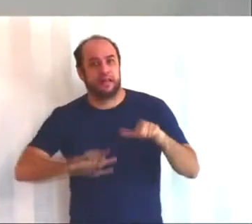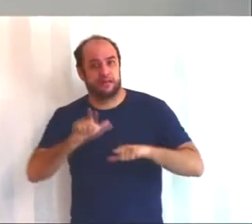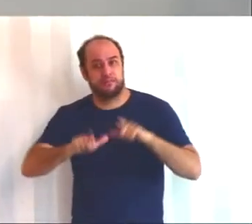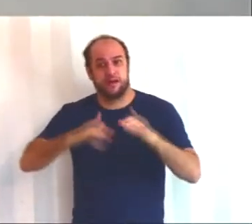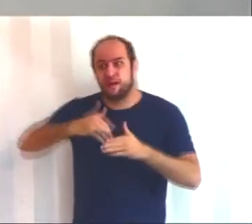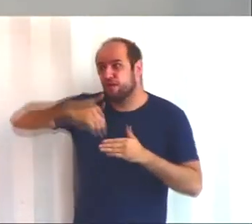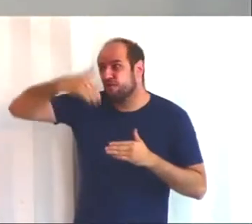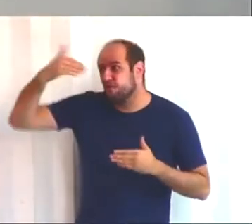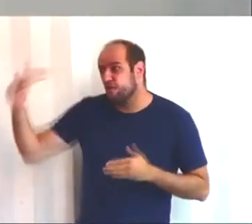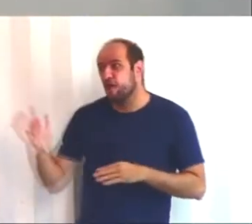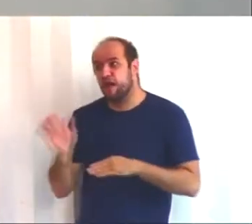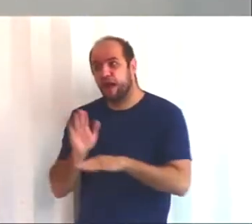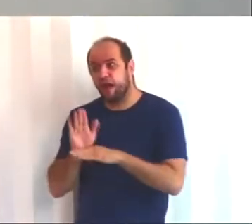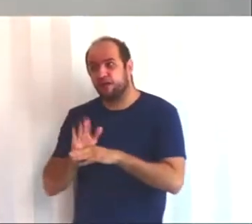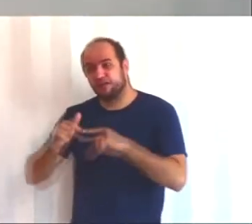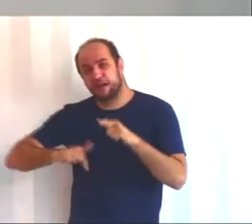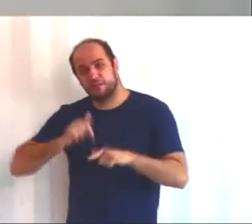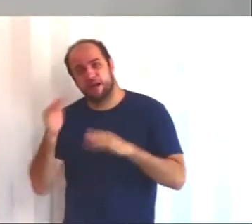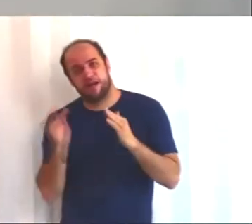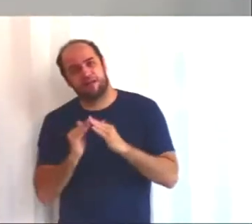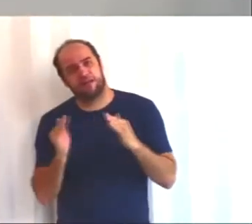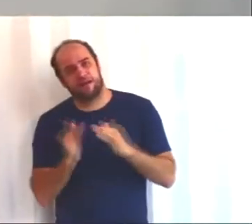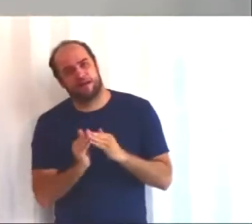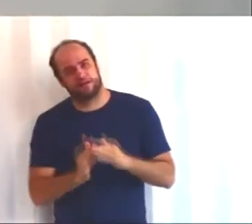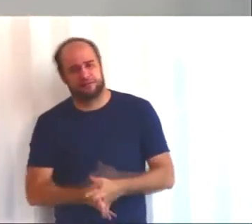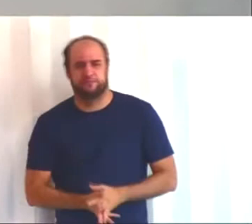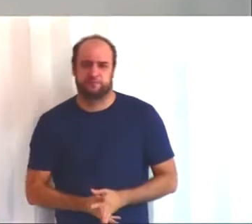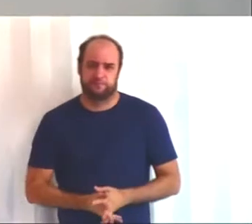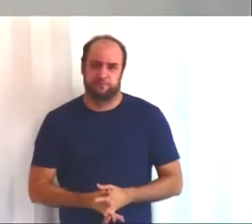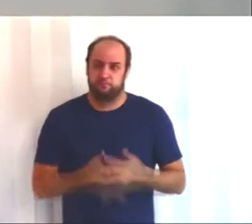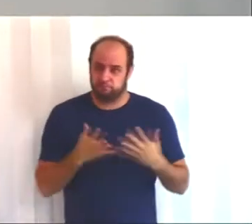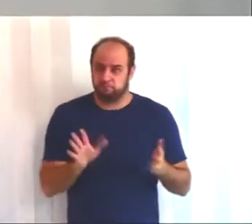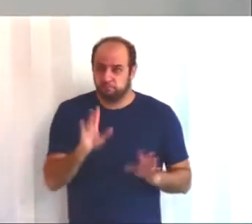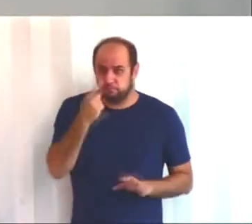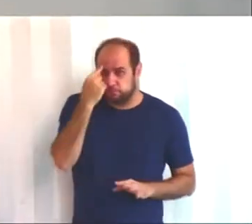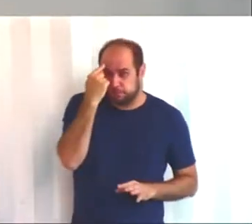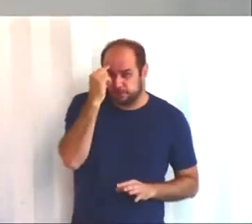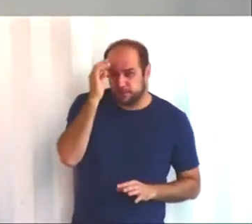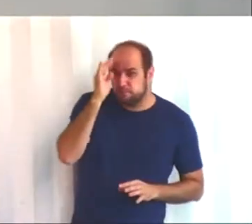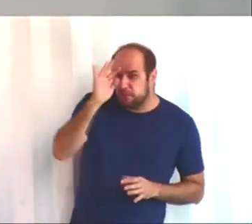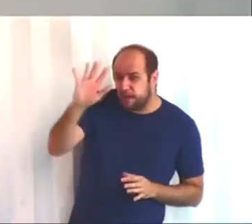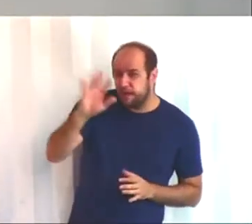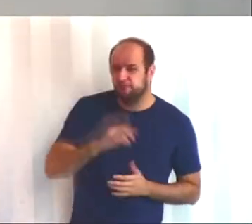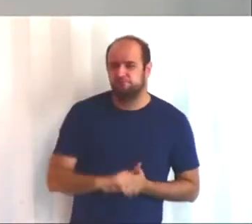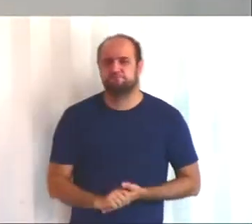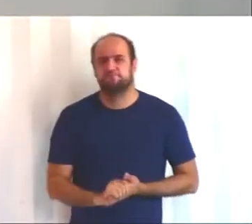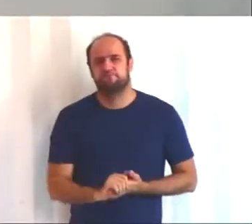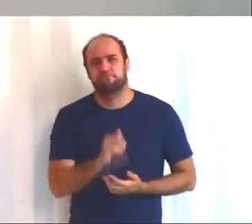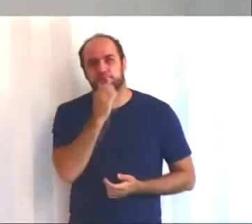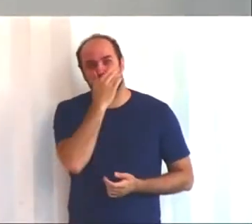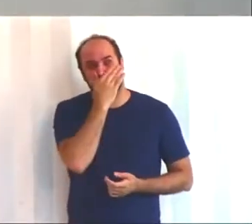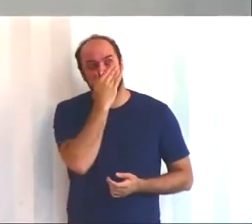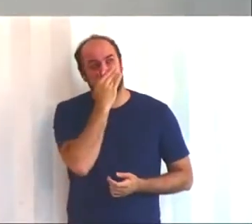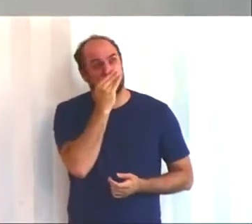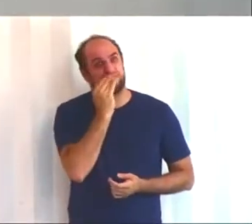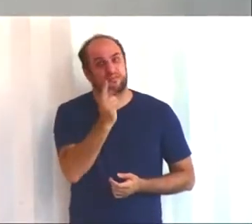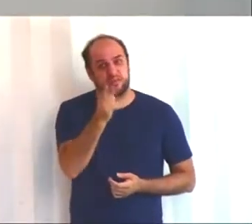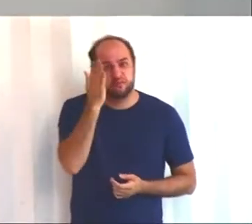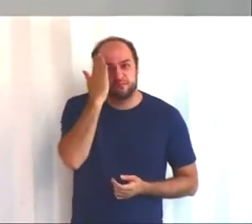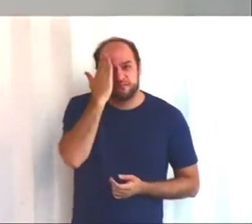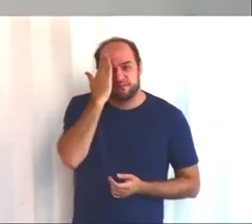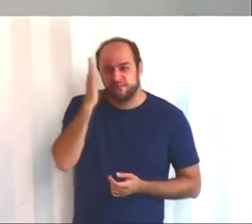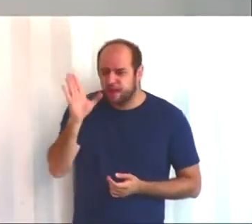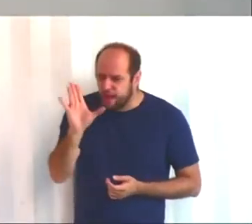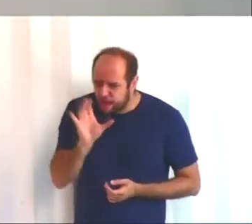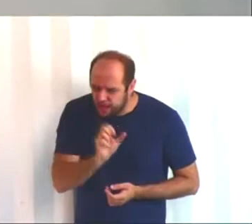para trazer um recurso mais adequado à dignidade da sua casa. E você sabe que ela ama o